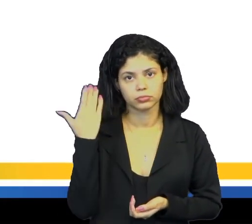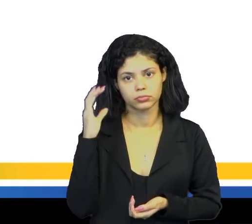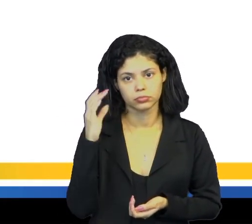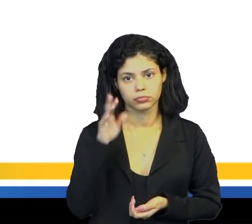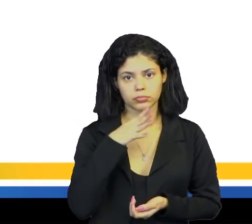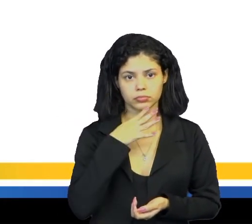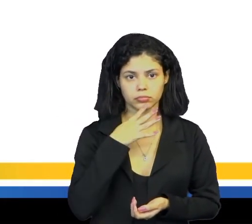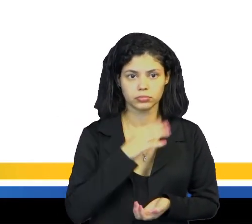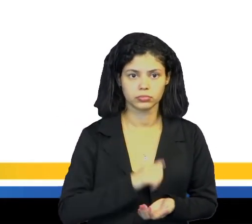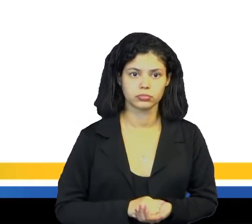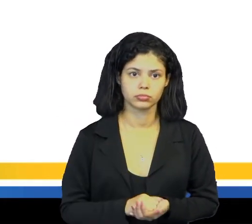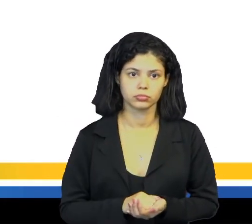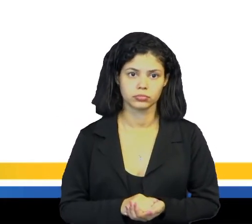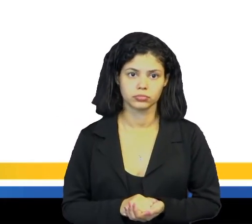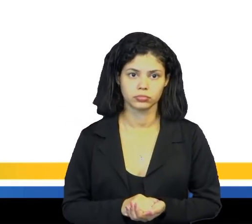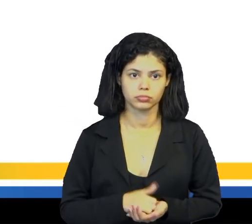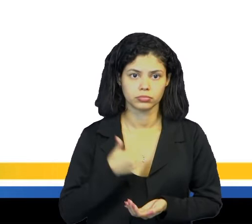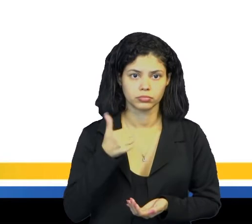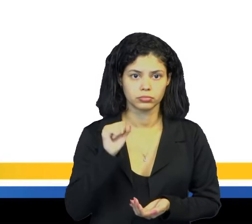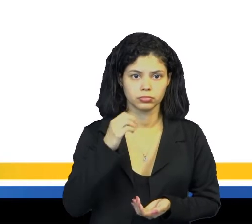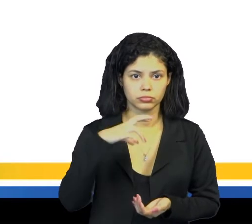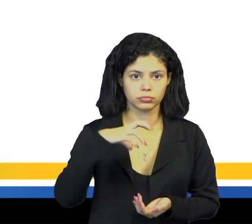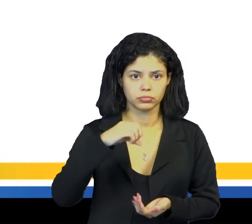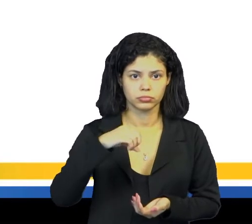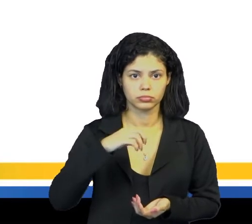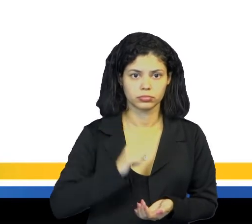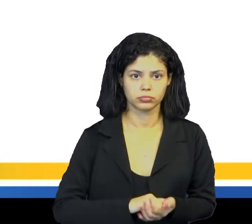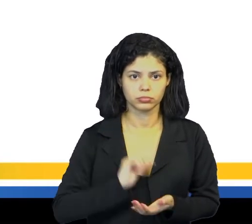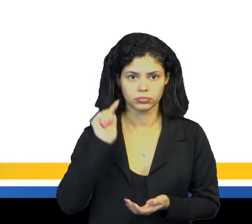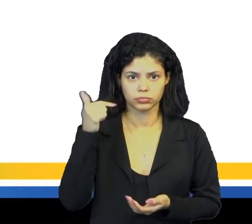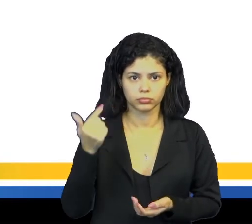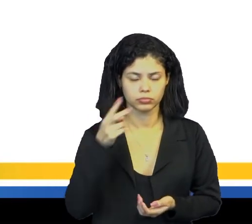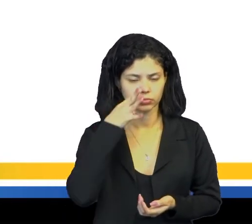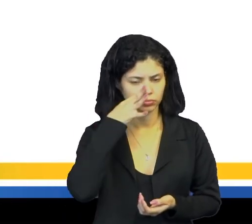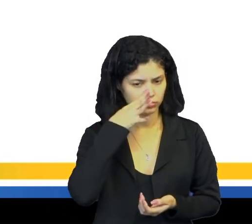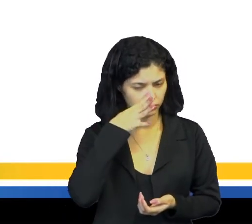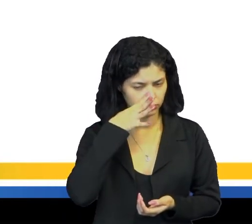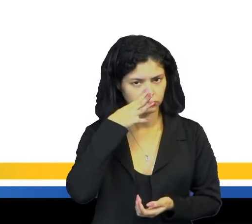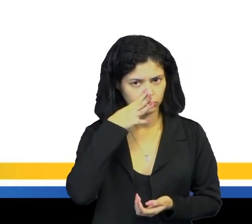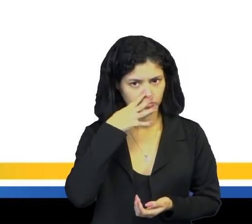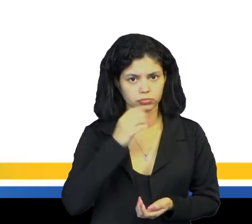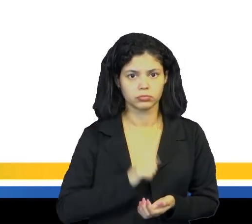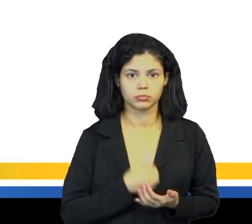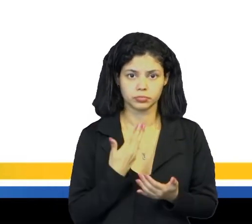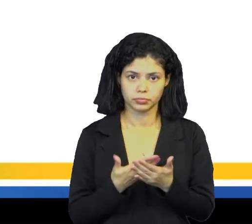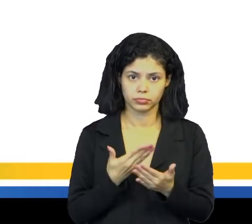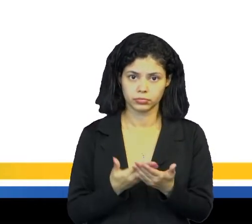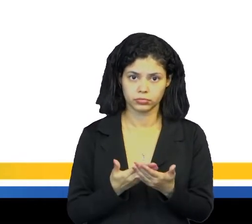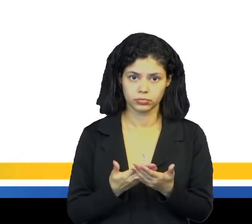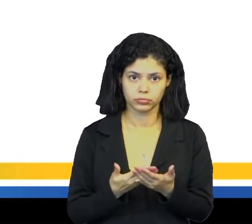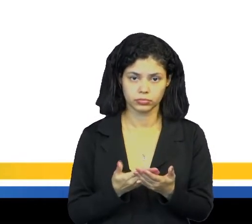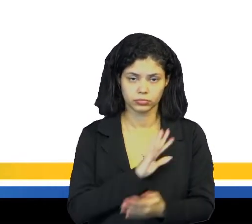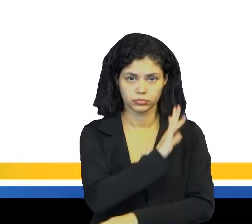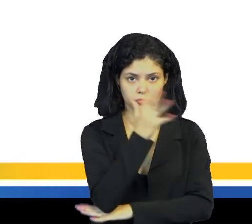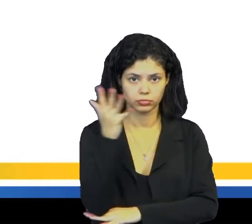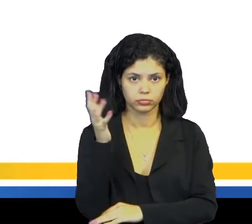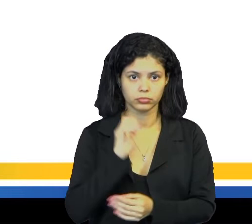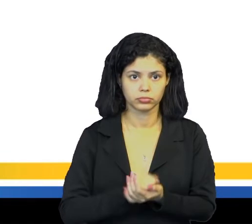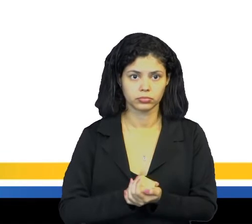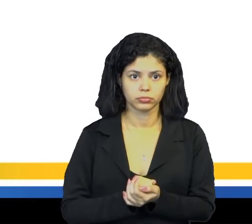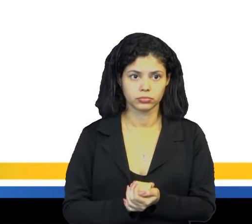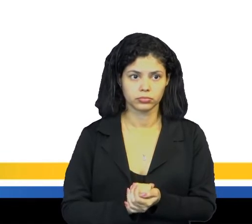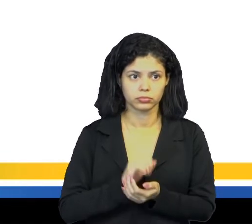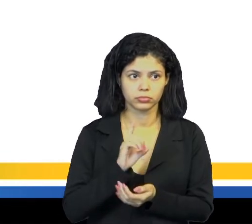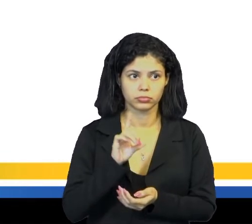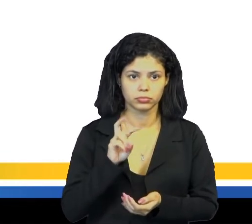científico. Em 1859, após muitos anos de observações e estudos na natureza, Charles Darwin